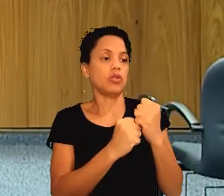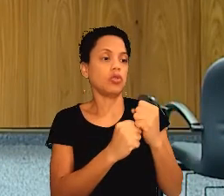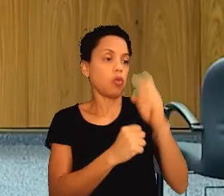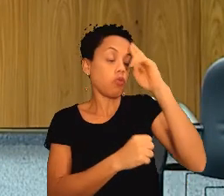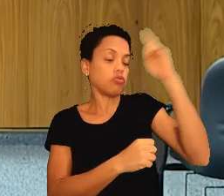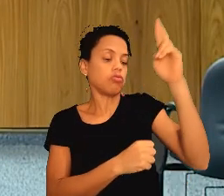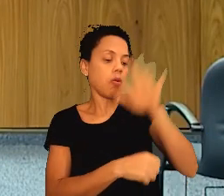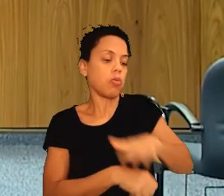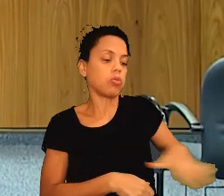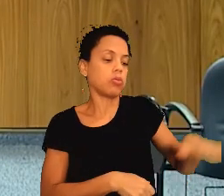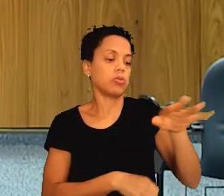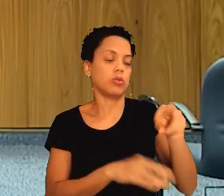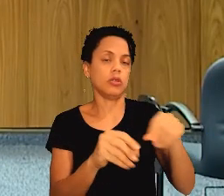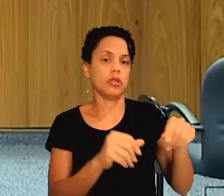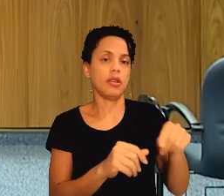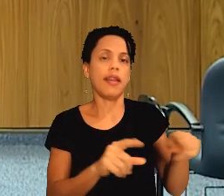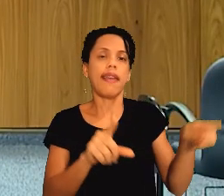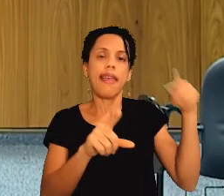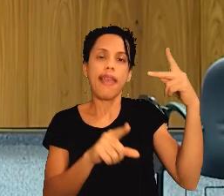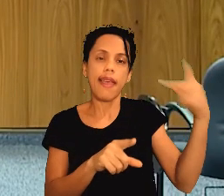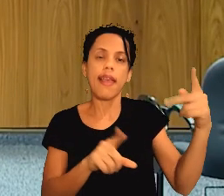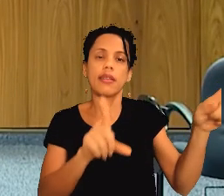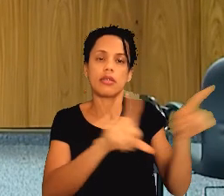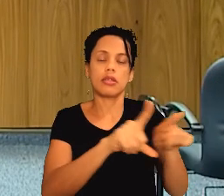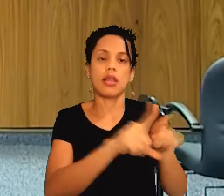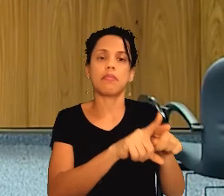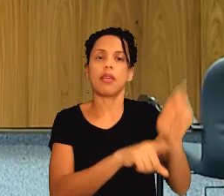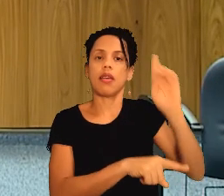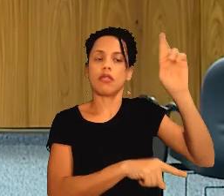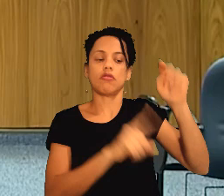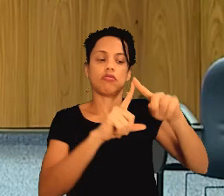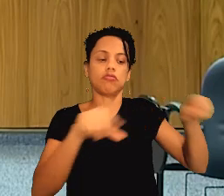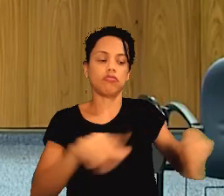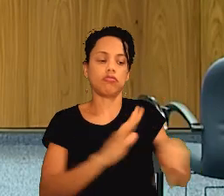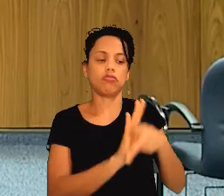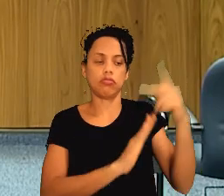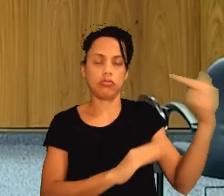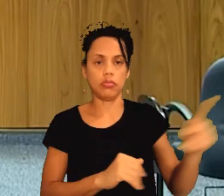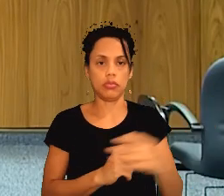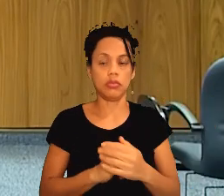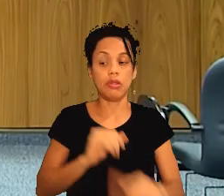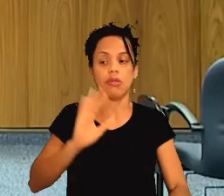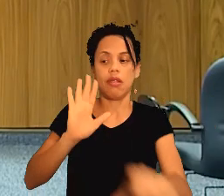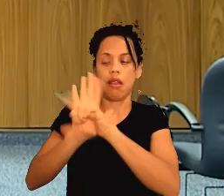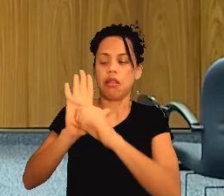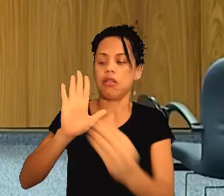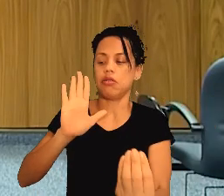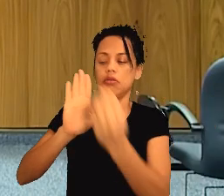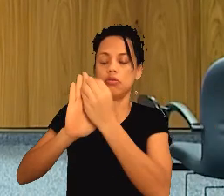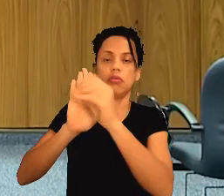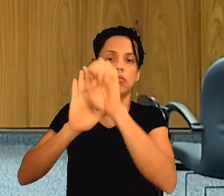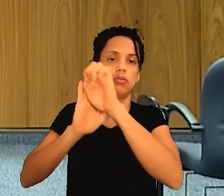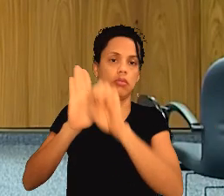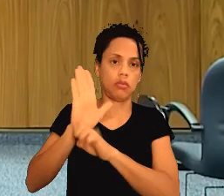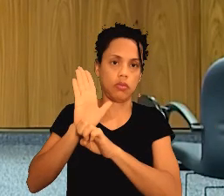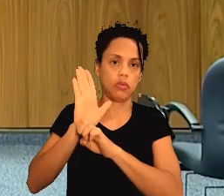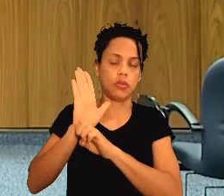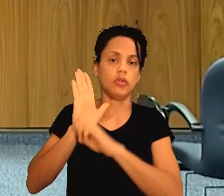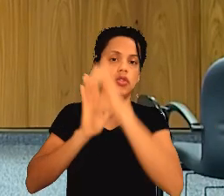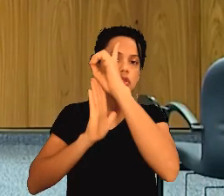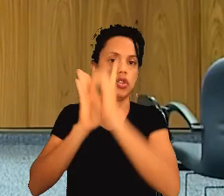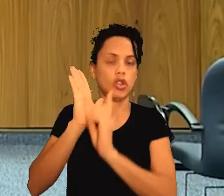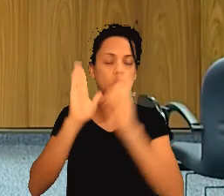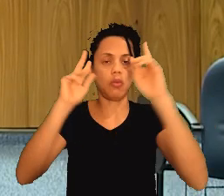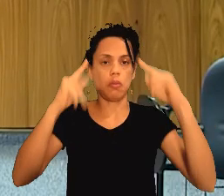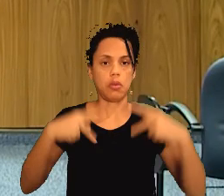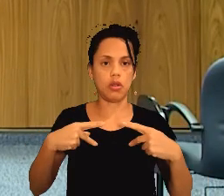com os donos da terra. Eles mesmos são também proprietários de terra. Dentro da lei está tudo. direito